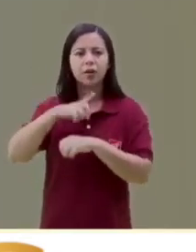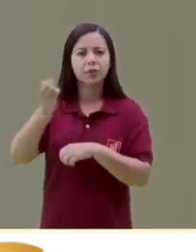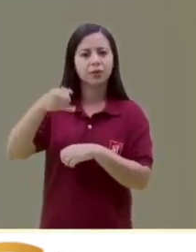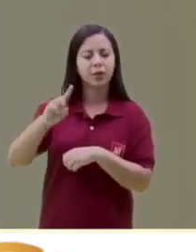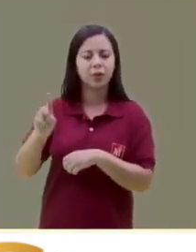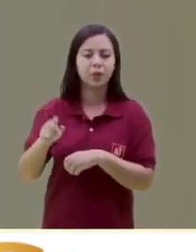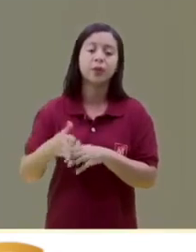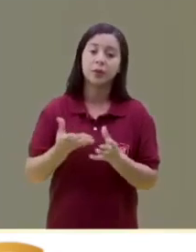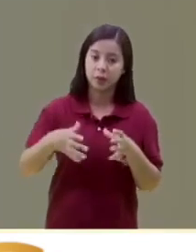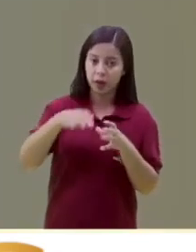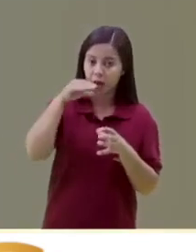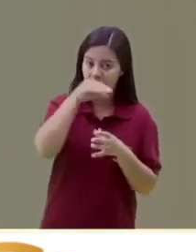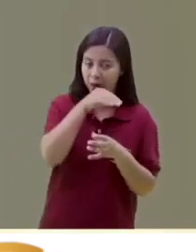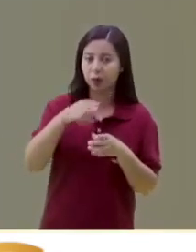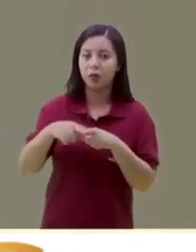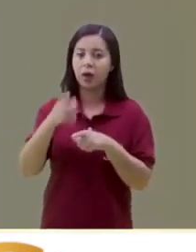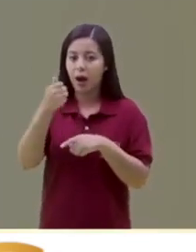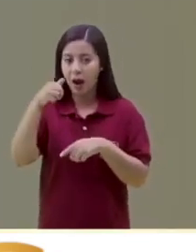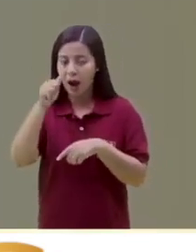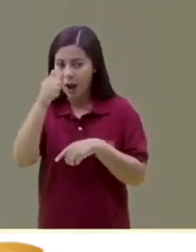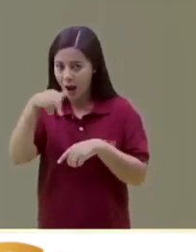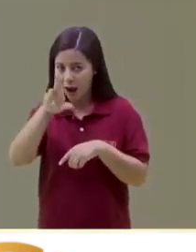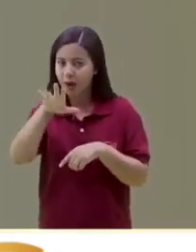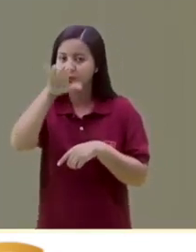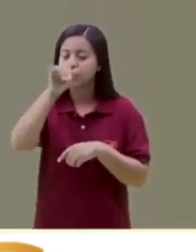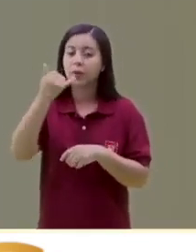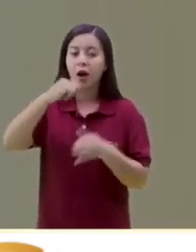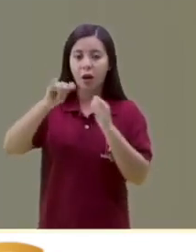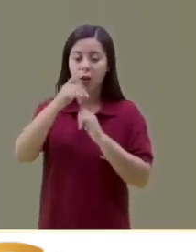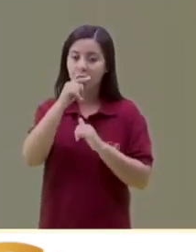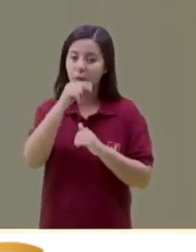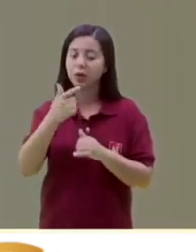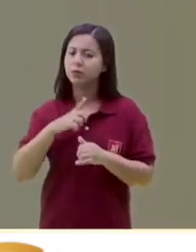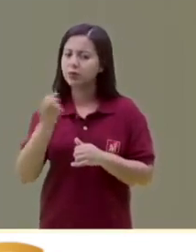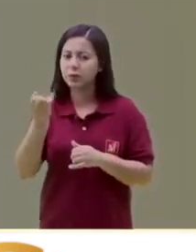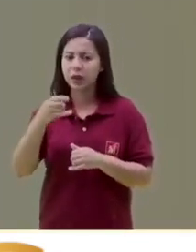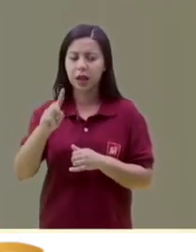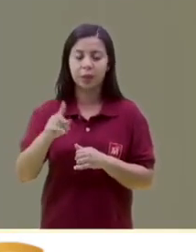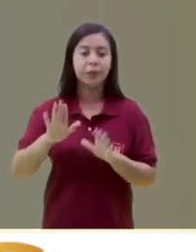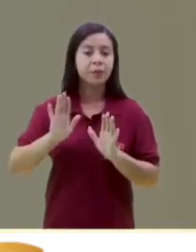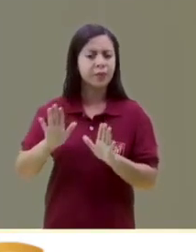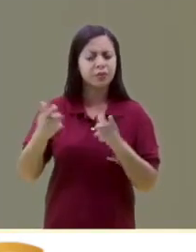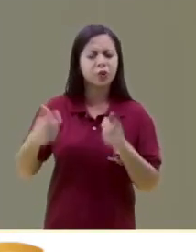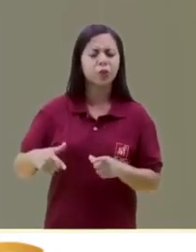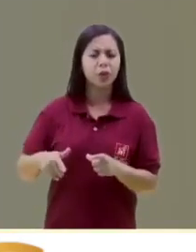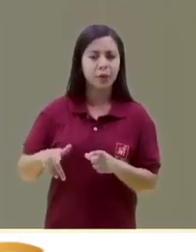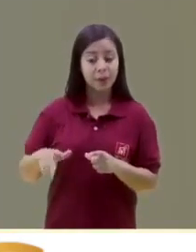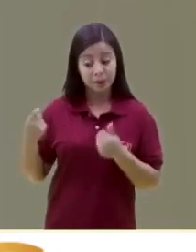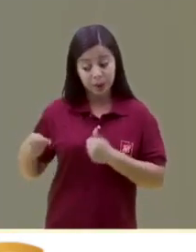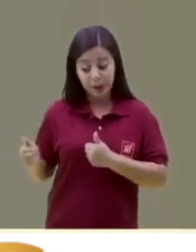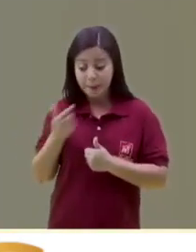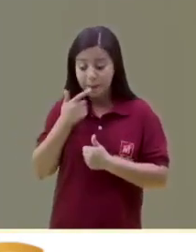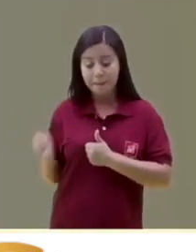radiante, temperatura ambiente e umidade relativa do ar. Esse equipamento ele vai ficar posicionado